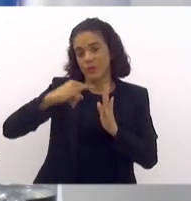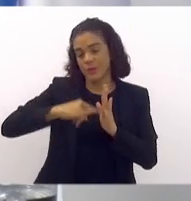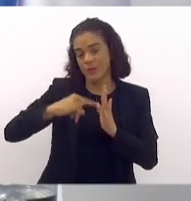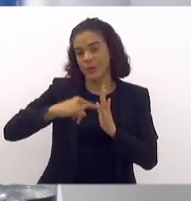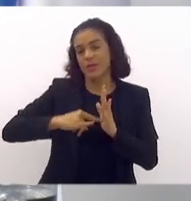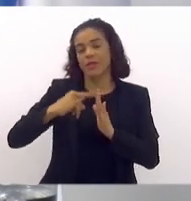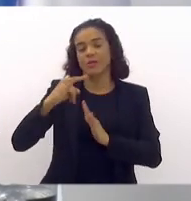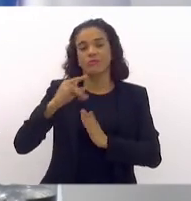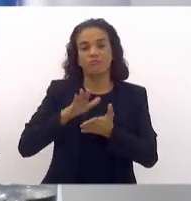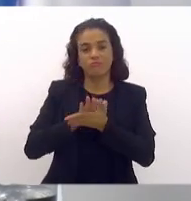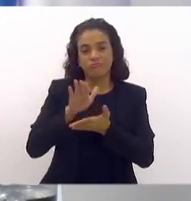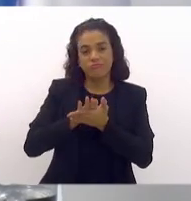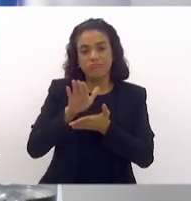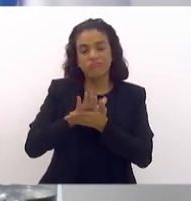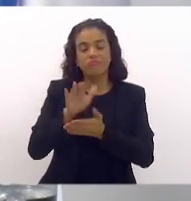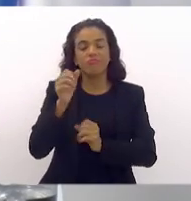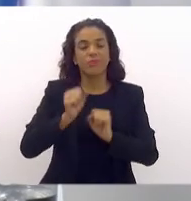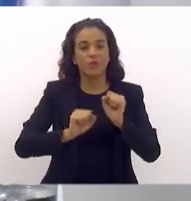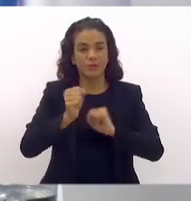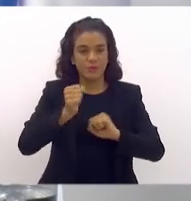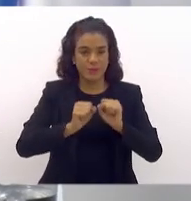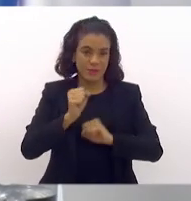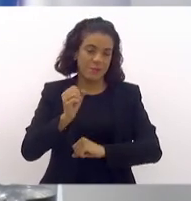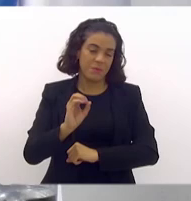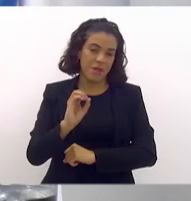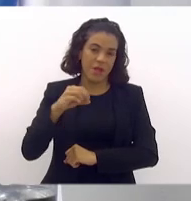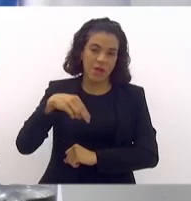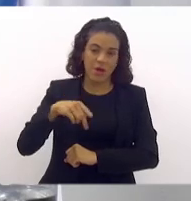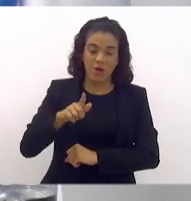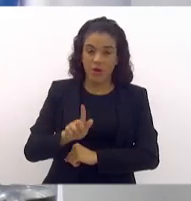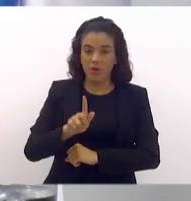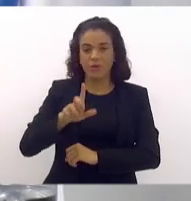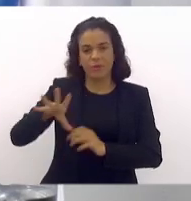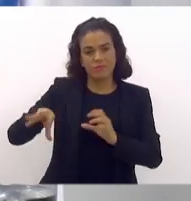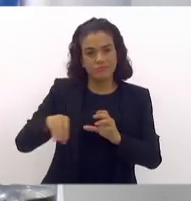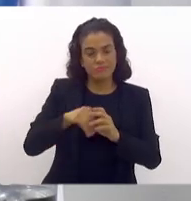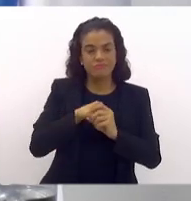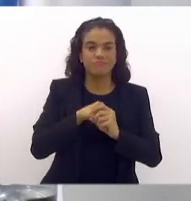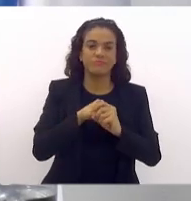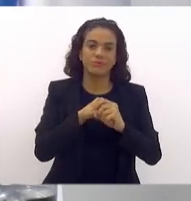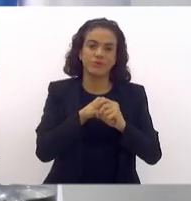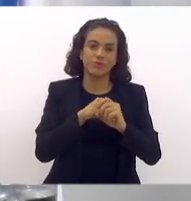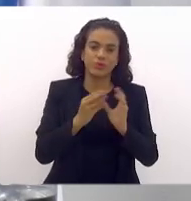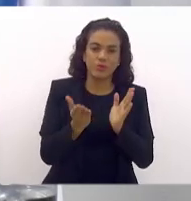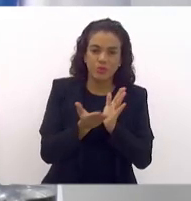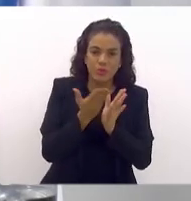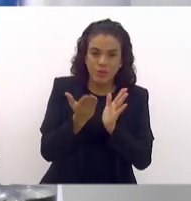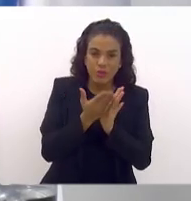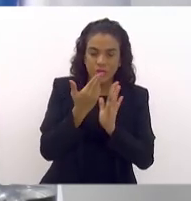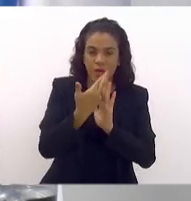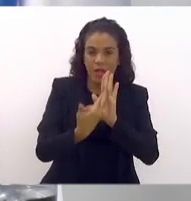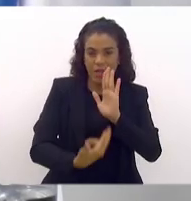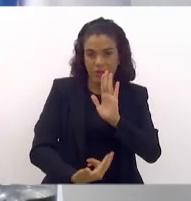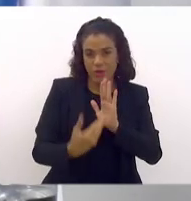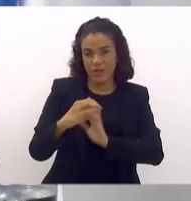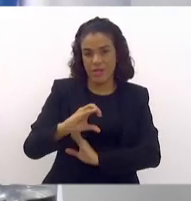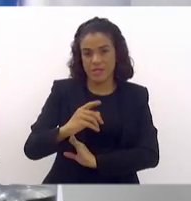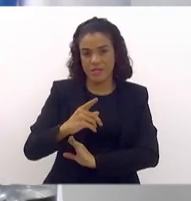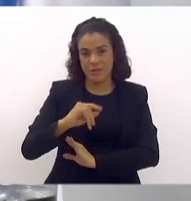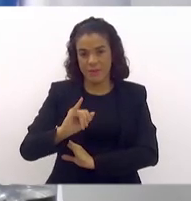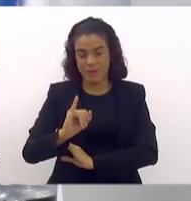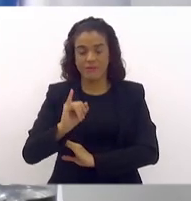sua organização para que façam parte dos anais aqui da CPI da